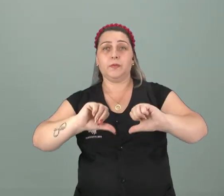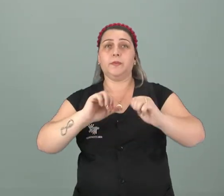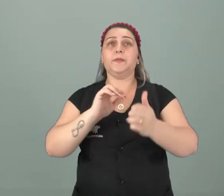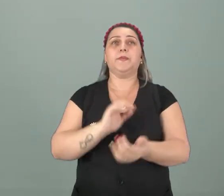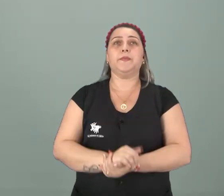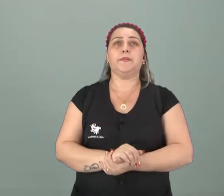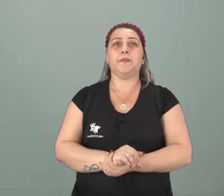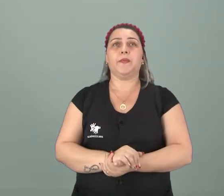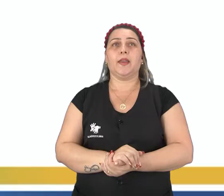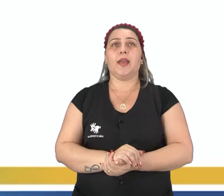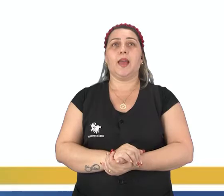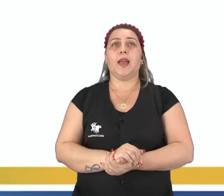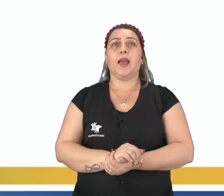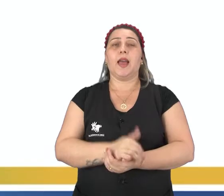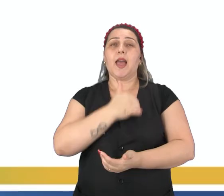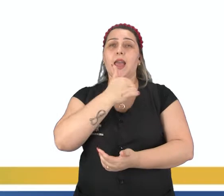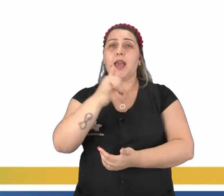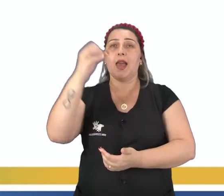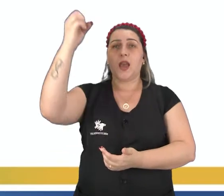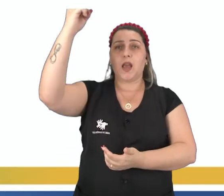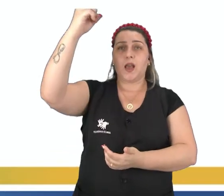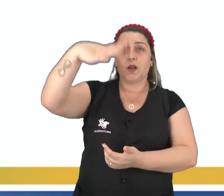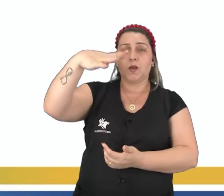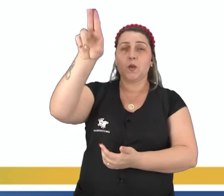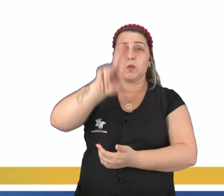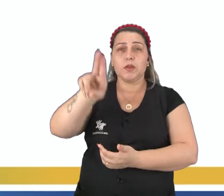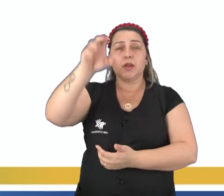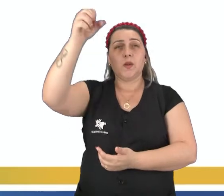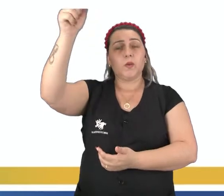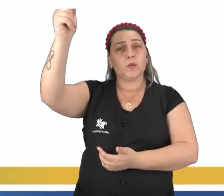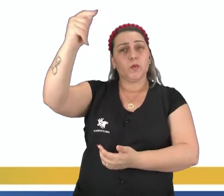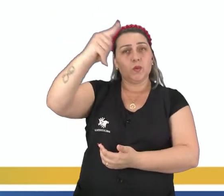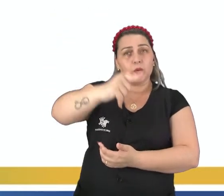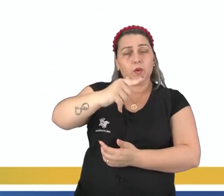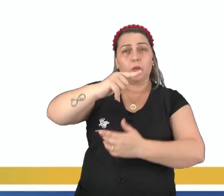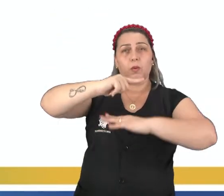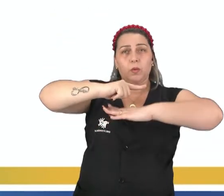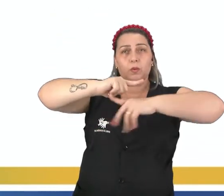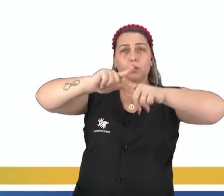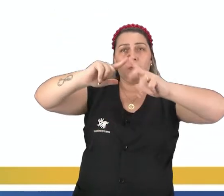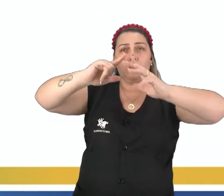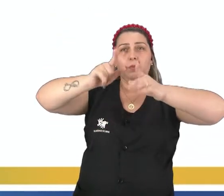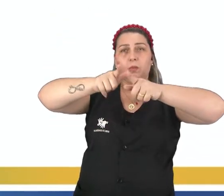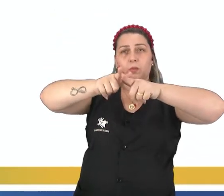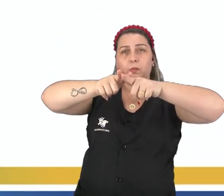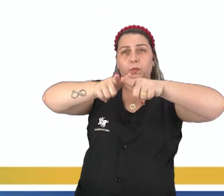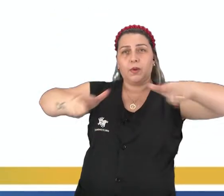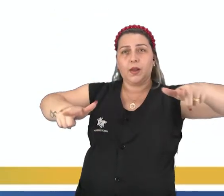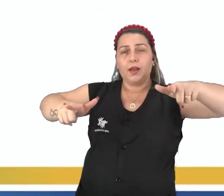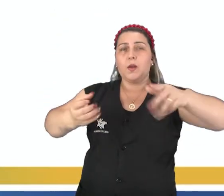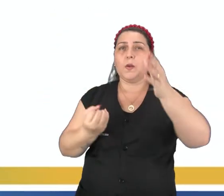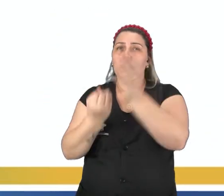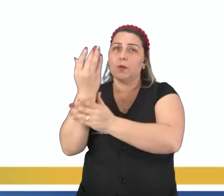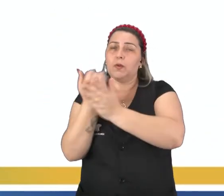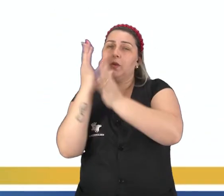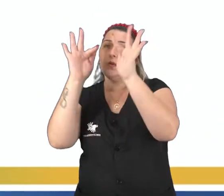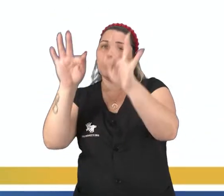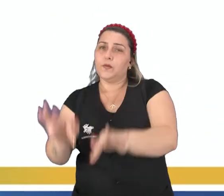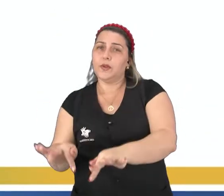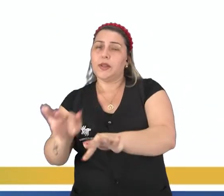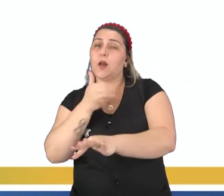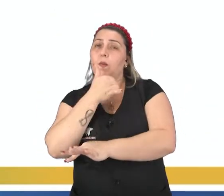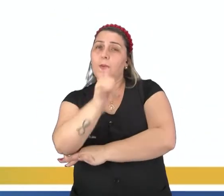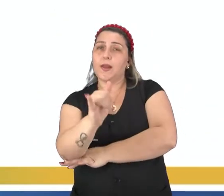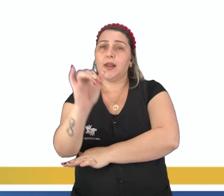A energia solar, né, que é a utilização do sol captada por placas que vão produzir ao final de um processo